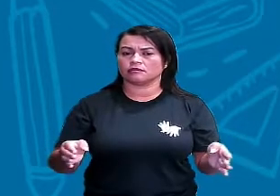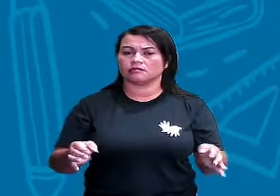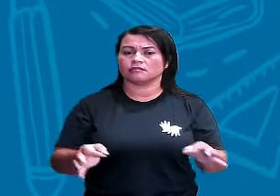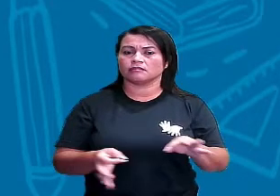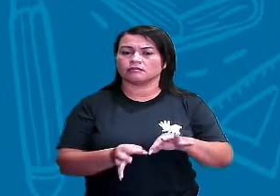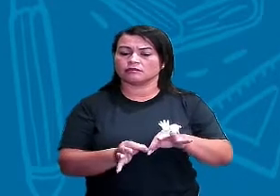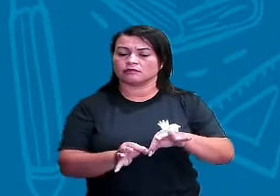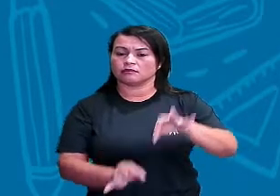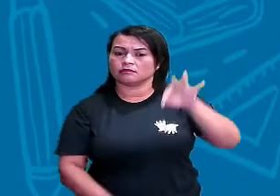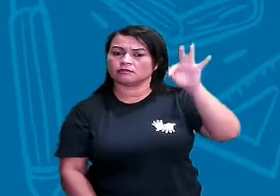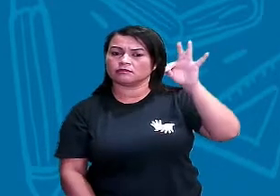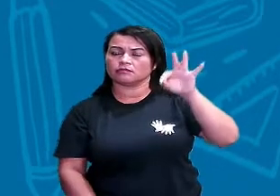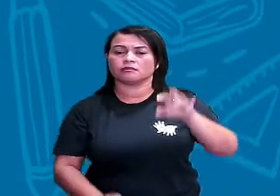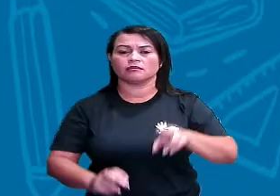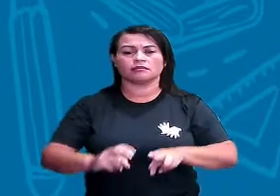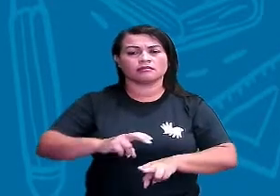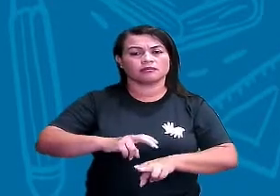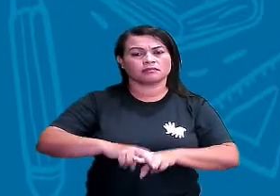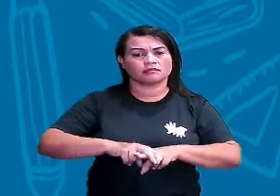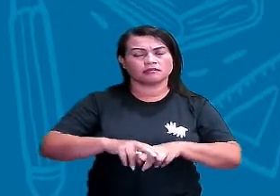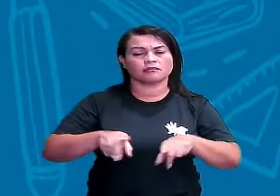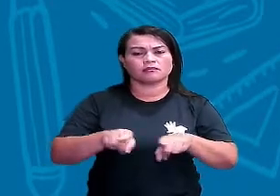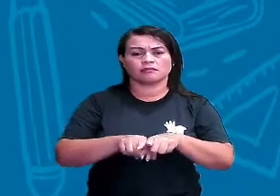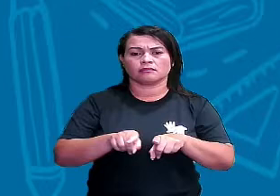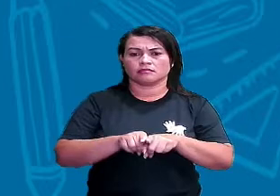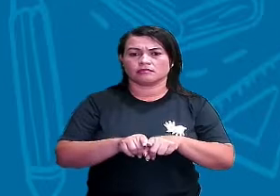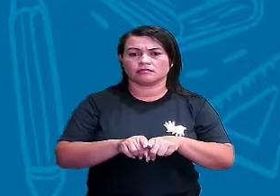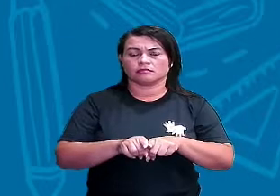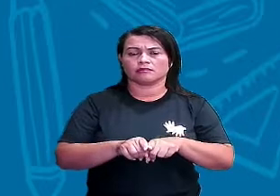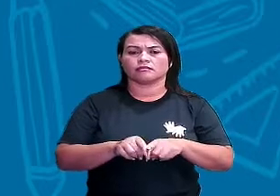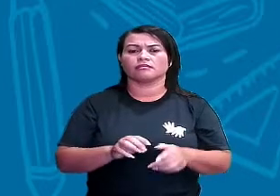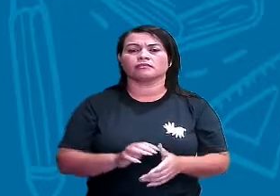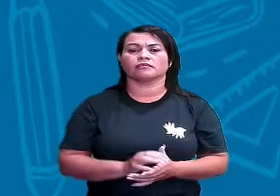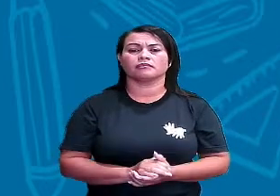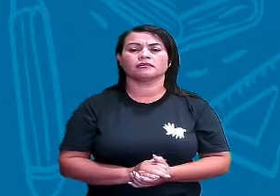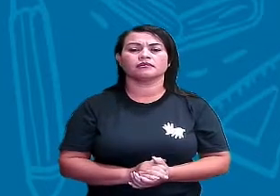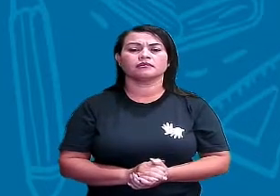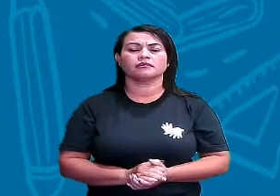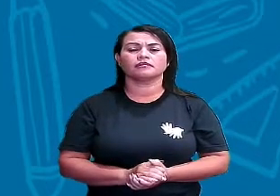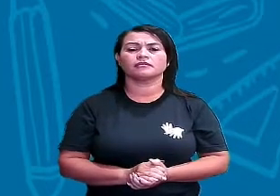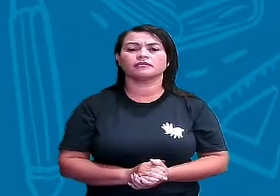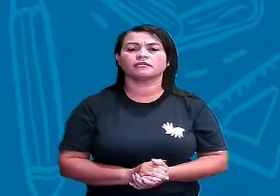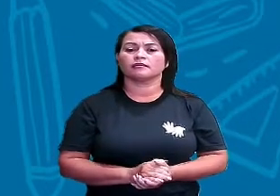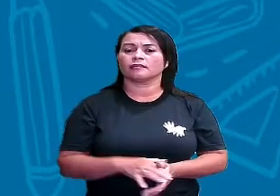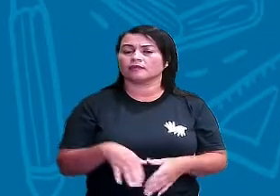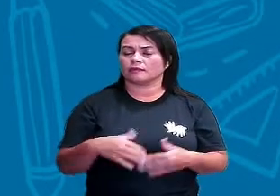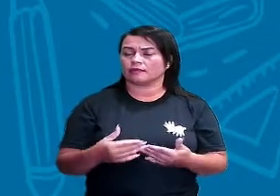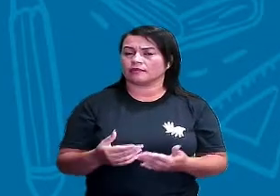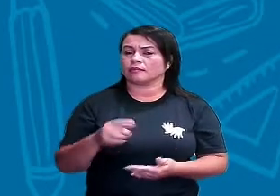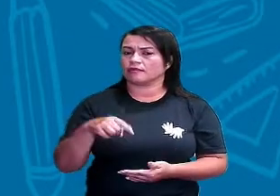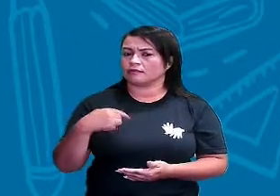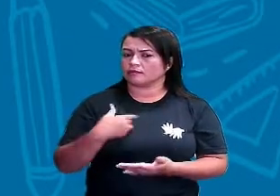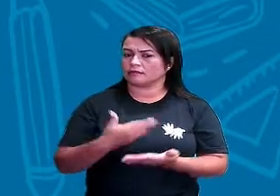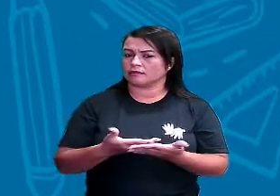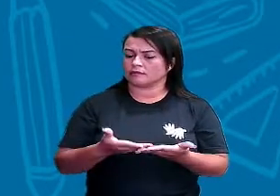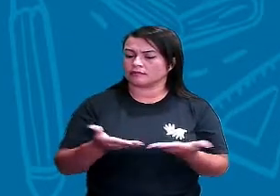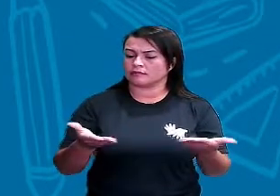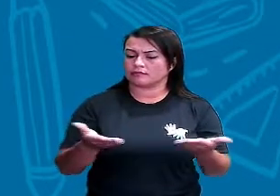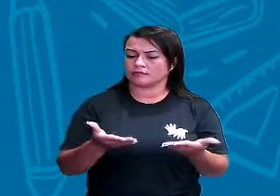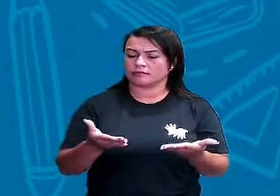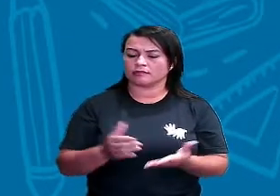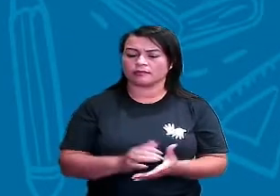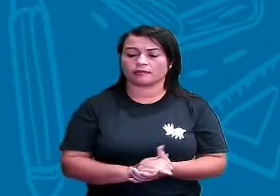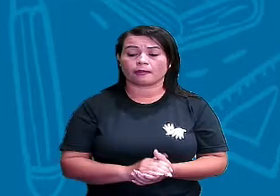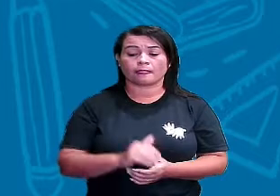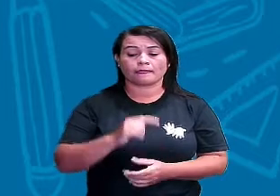cadeira, tá certo? Então, a gente usa a medida de comprimento, tá bom? Então, é isso que a gente vai estudar hoje. E